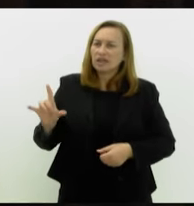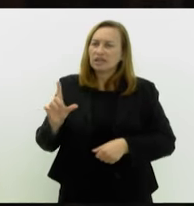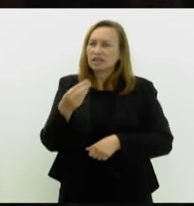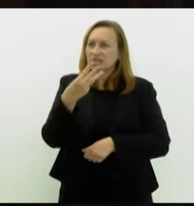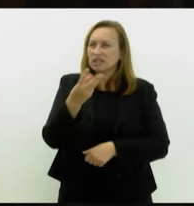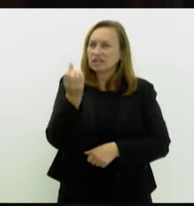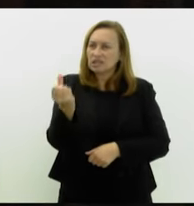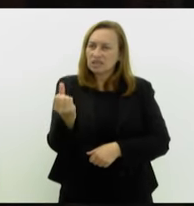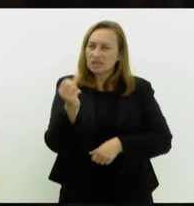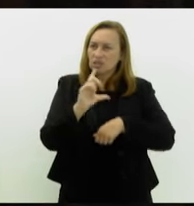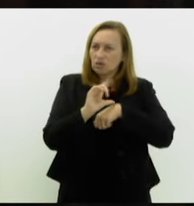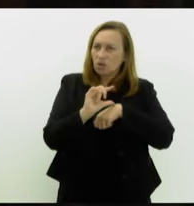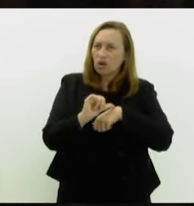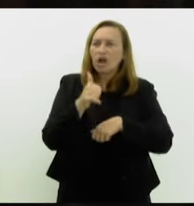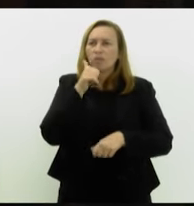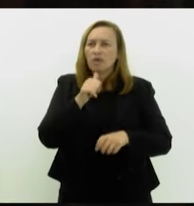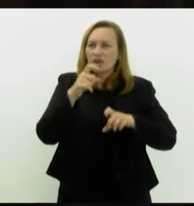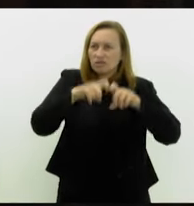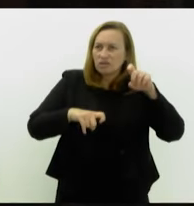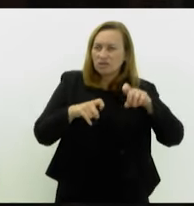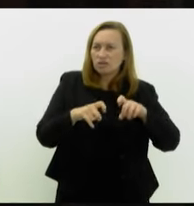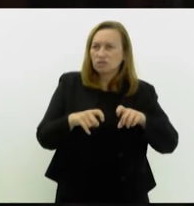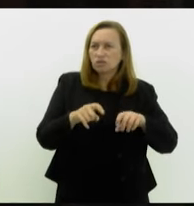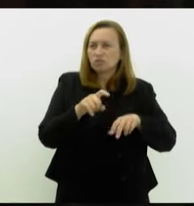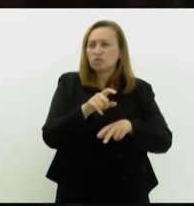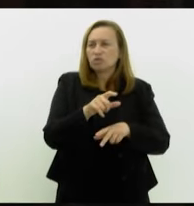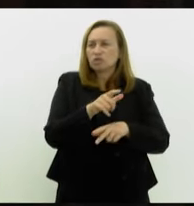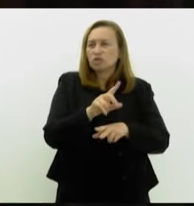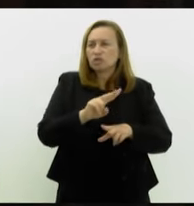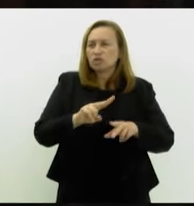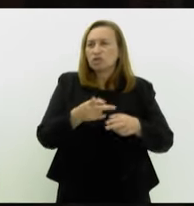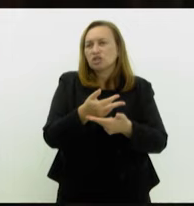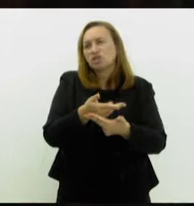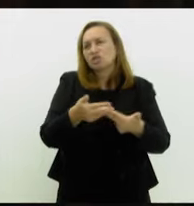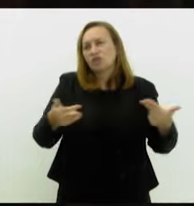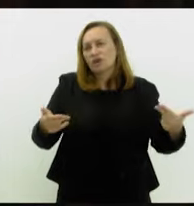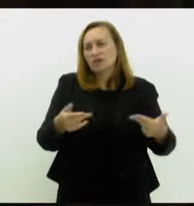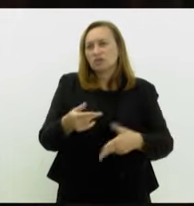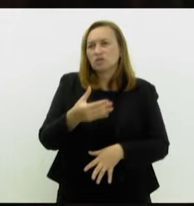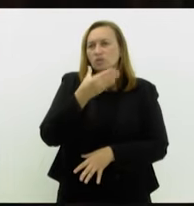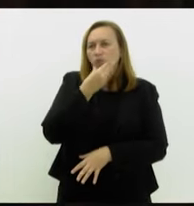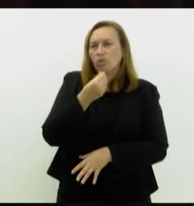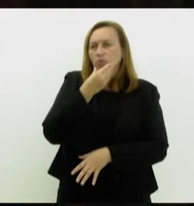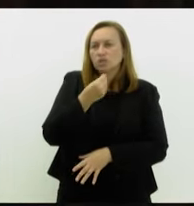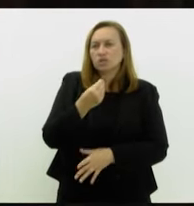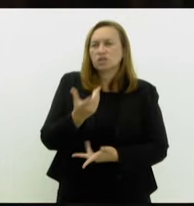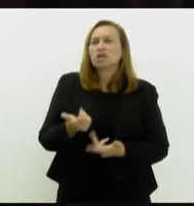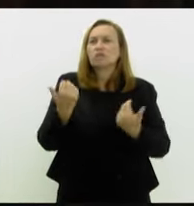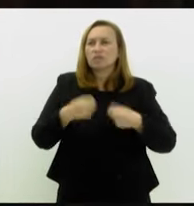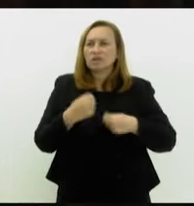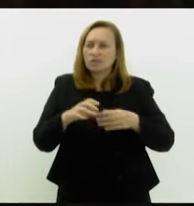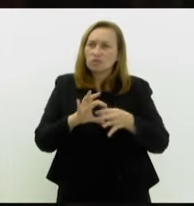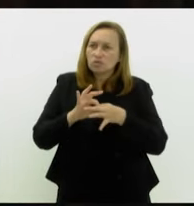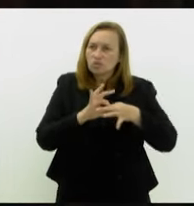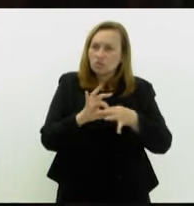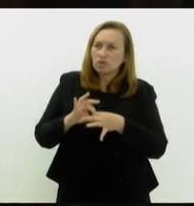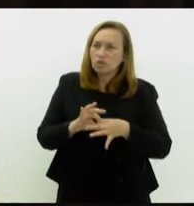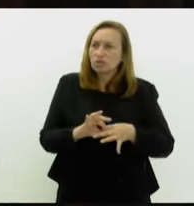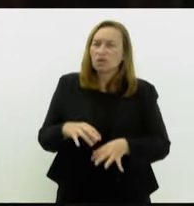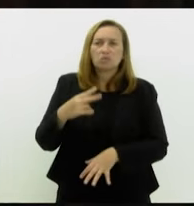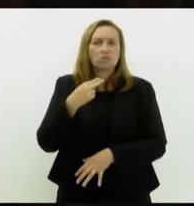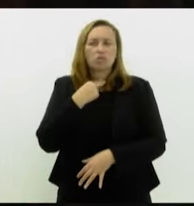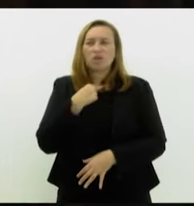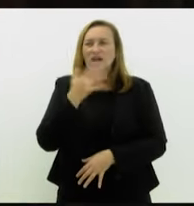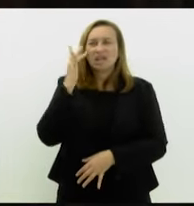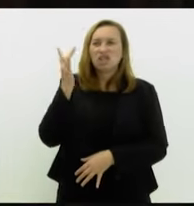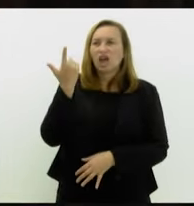vítima de estupo coletivo e a cada Du horas uma mulher é vítima de estupro ou seja precisamos nos unir e não naturalizar